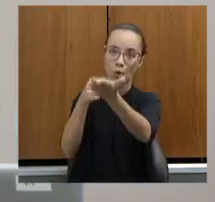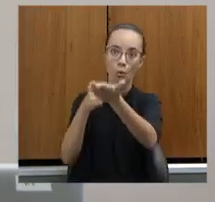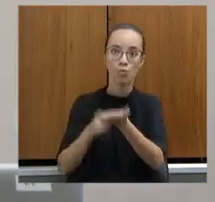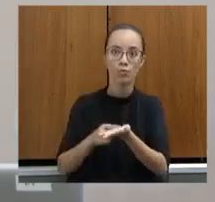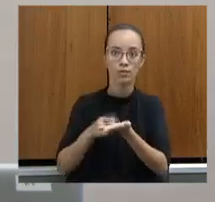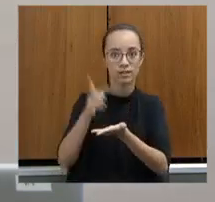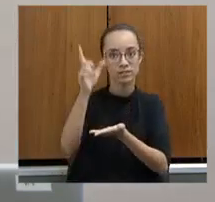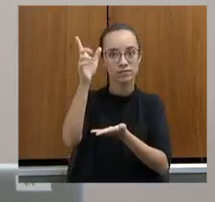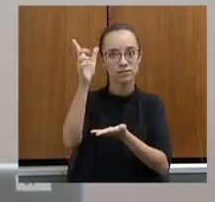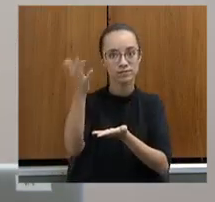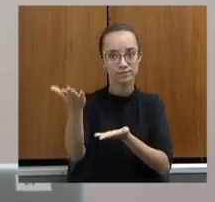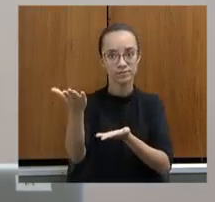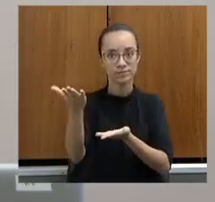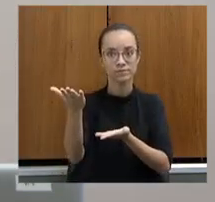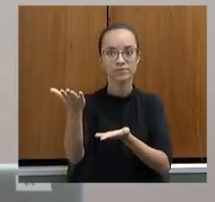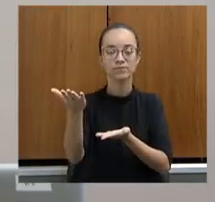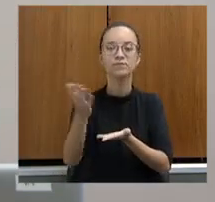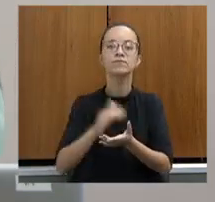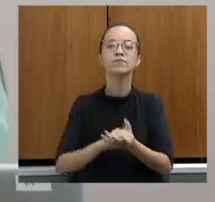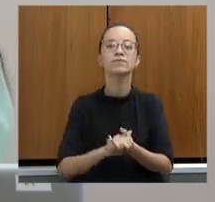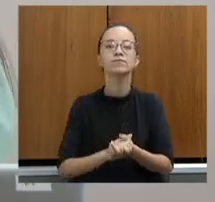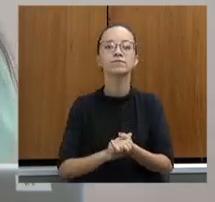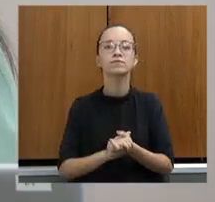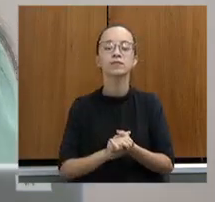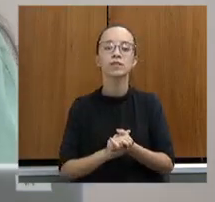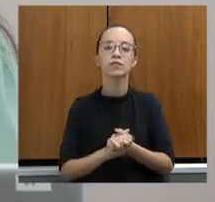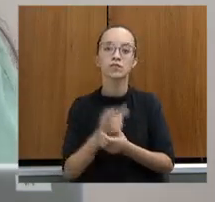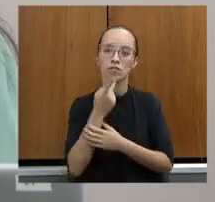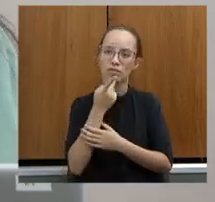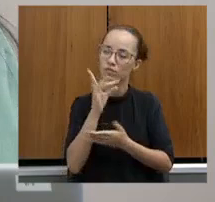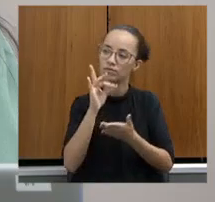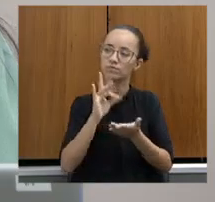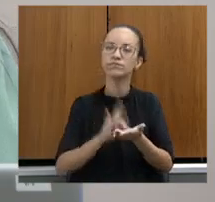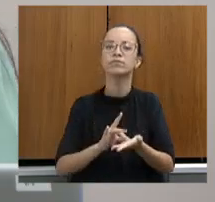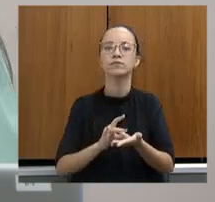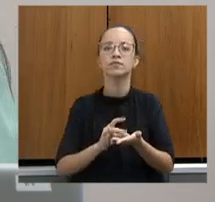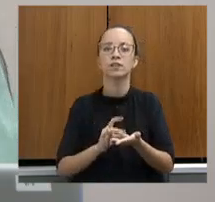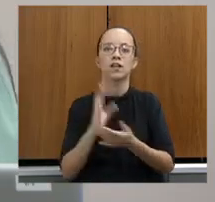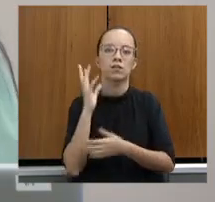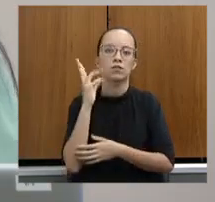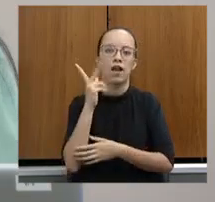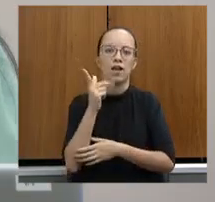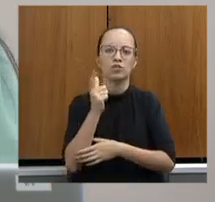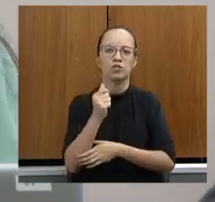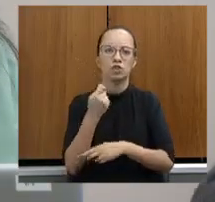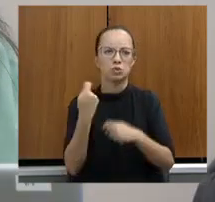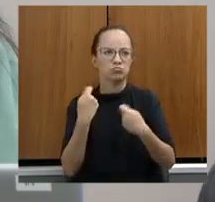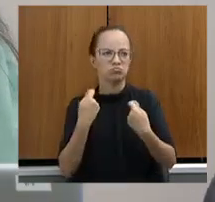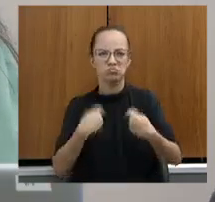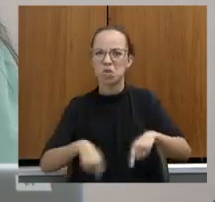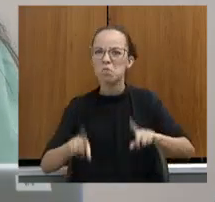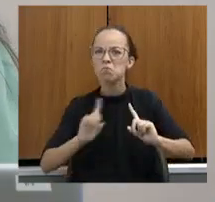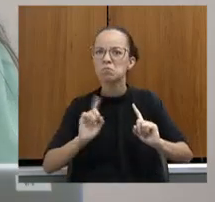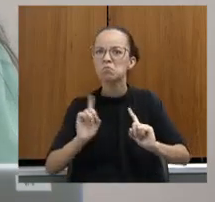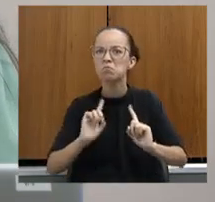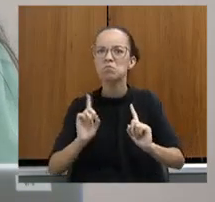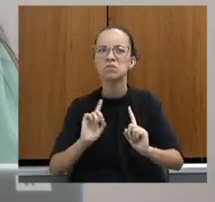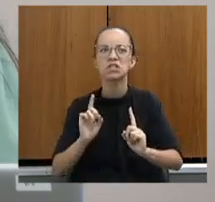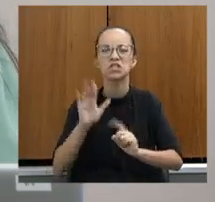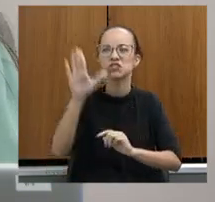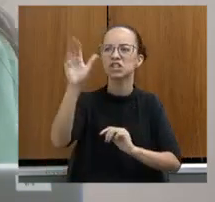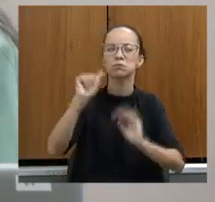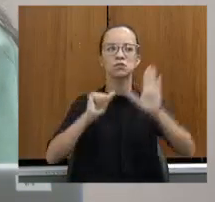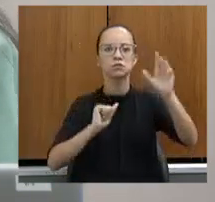e algumas convocados e confesso que acho continua achando sem nenhuma necessidade de que houvesse alguma